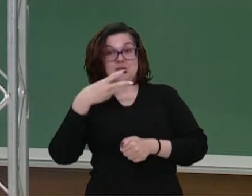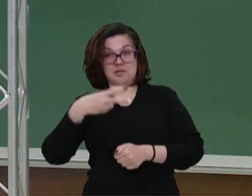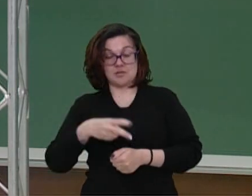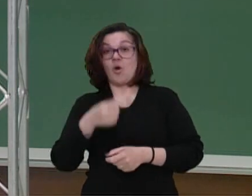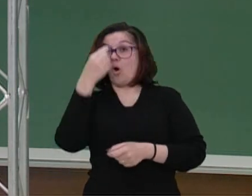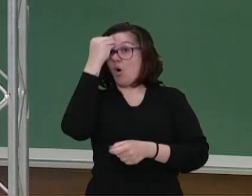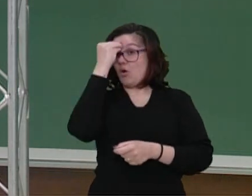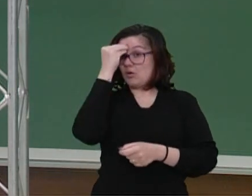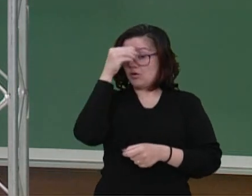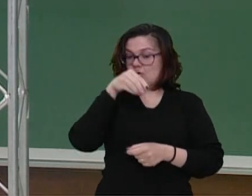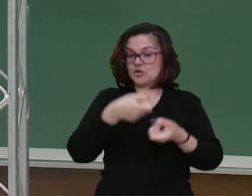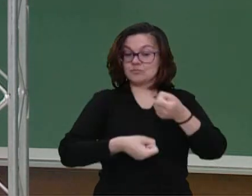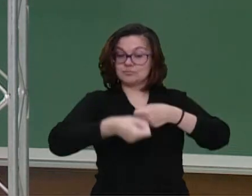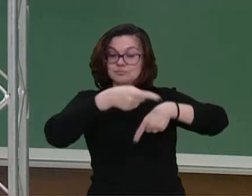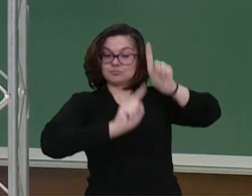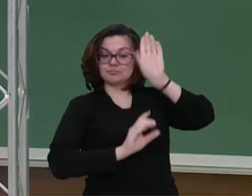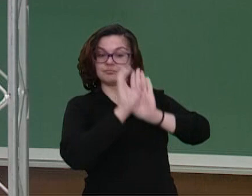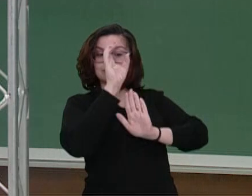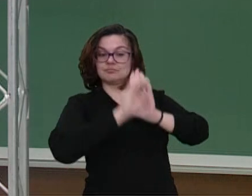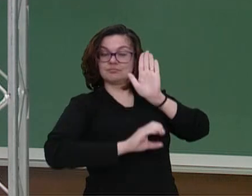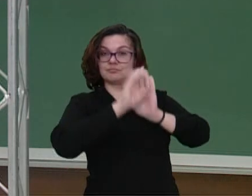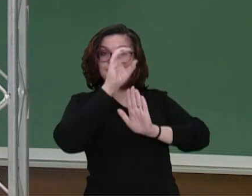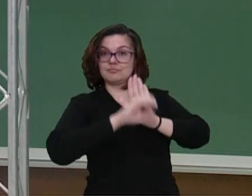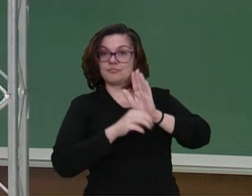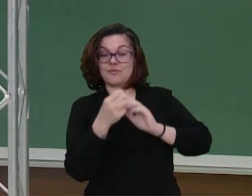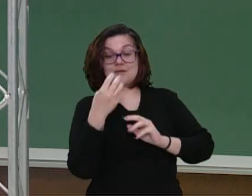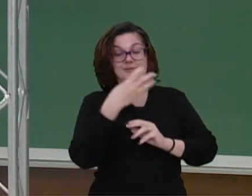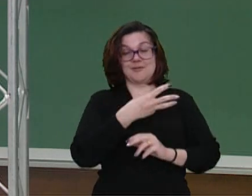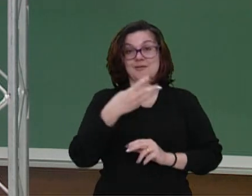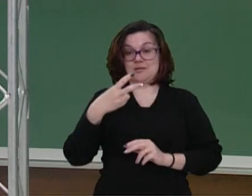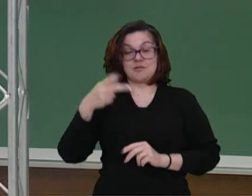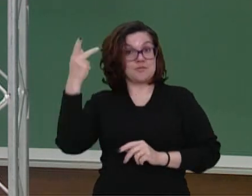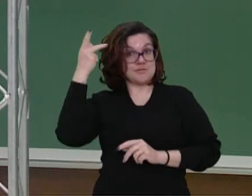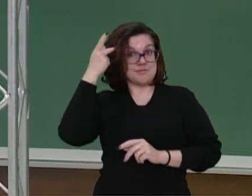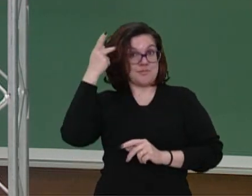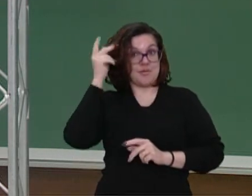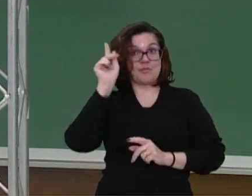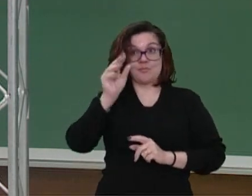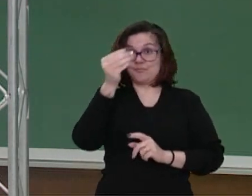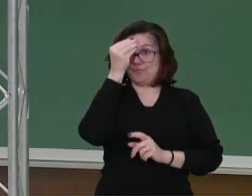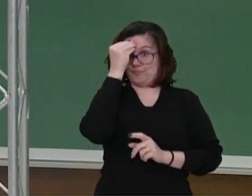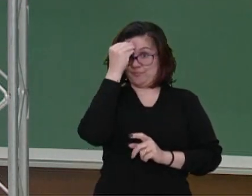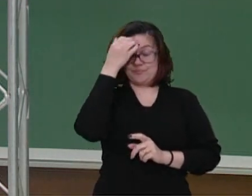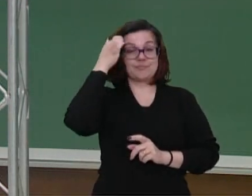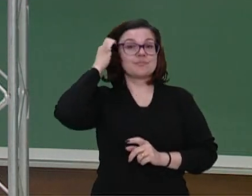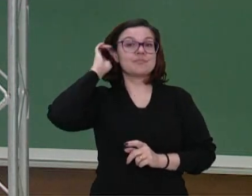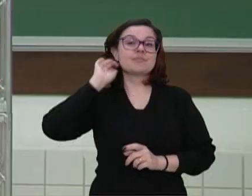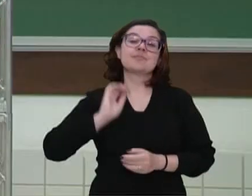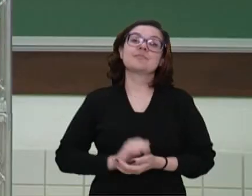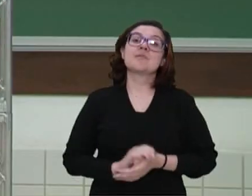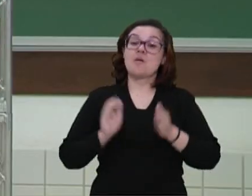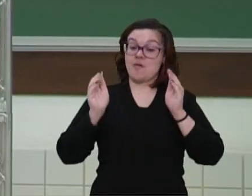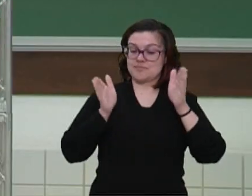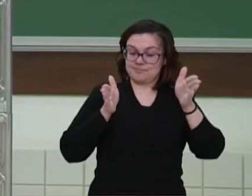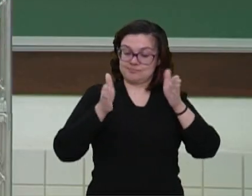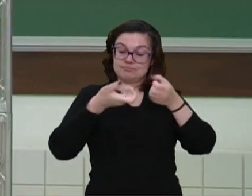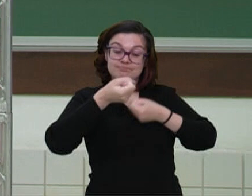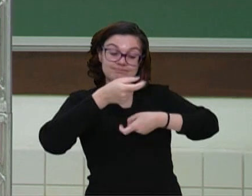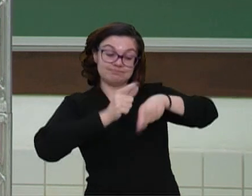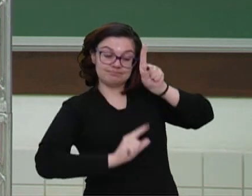guarde, Revolução Constitucionalista de 32 em São Paulo. Bem, essa